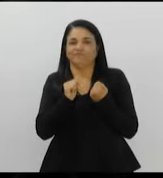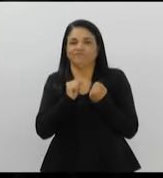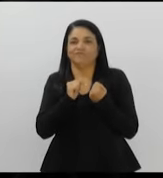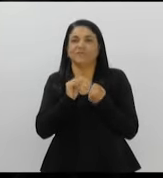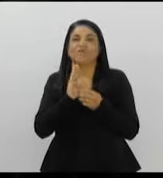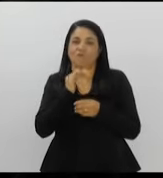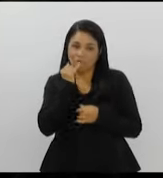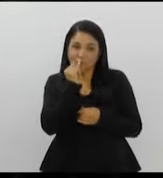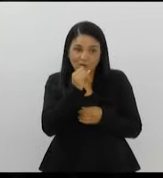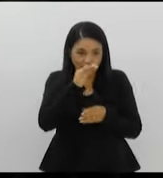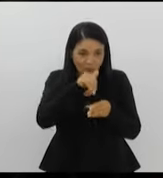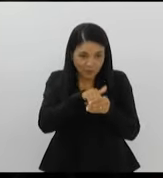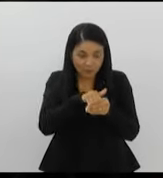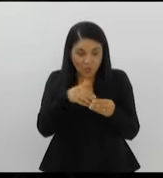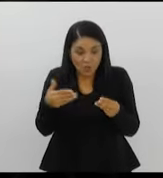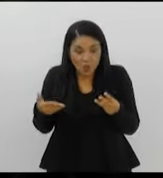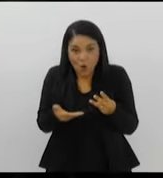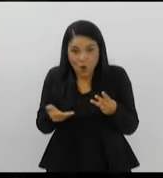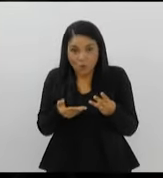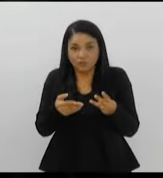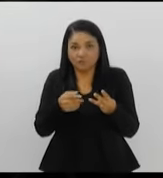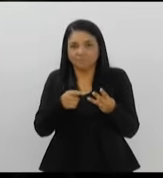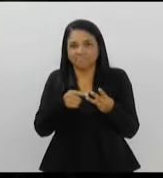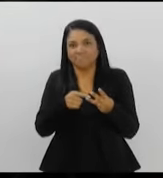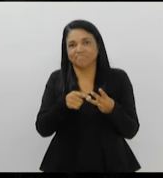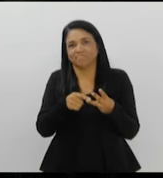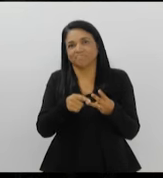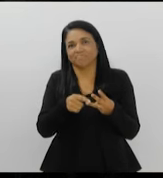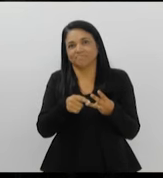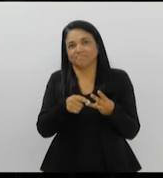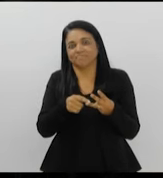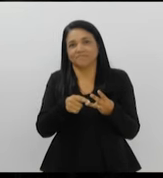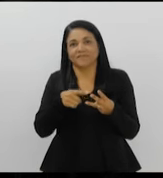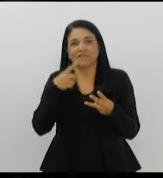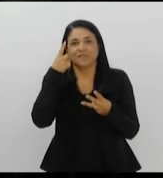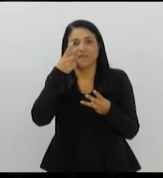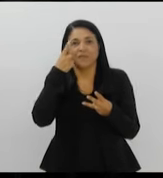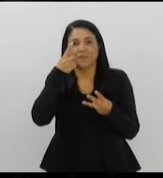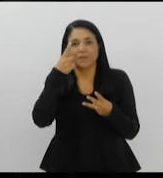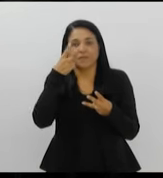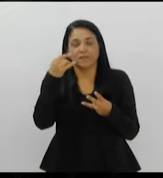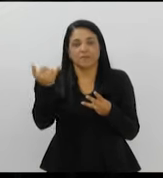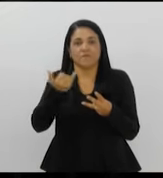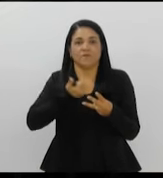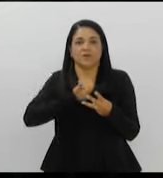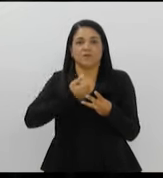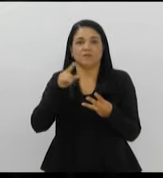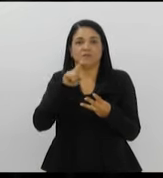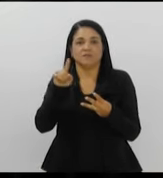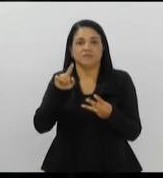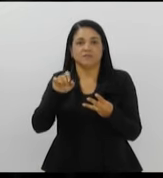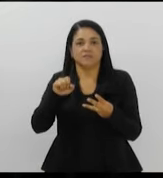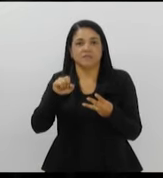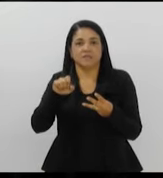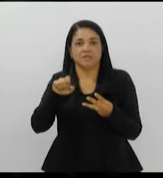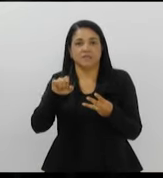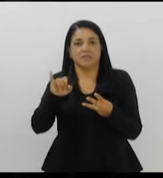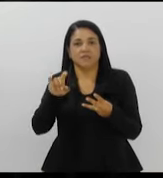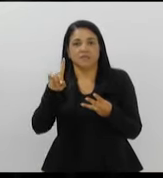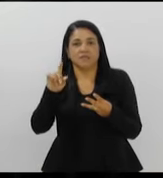que votava. E hoje eu soube da candidatura da deputada Zeidan, que iniciou todo